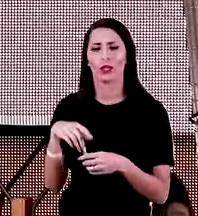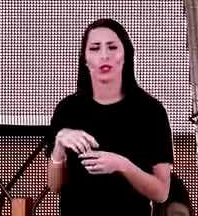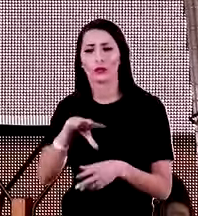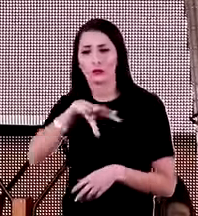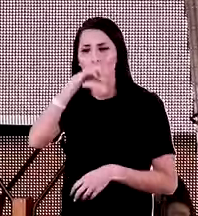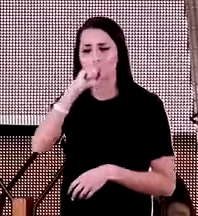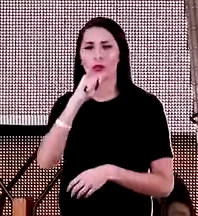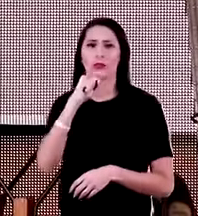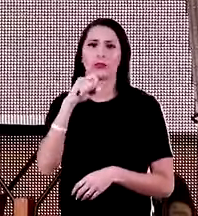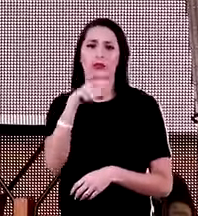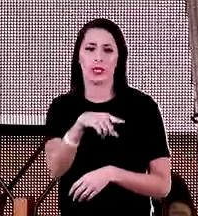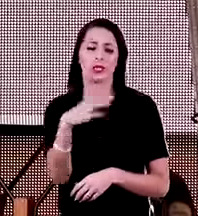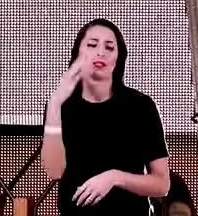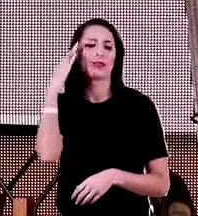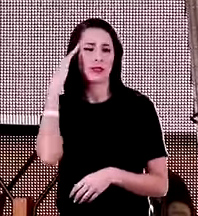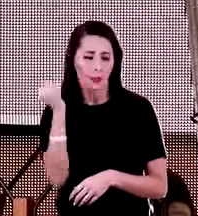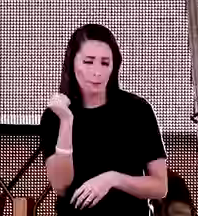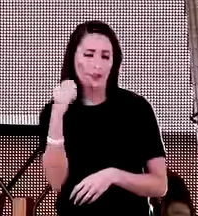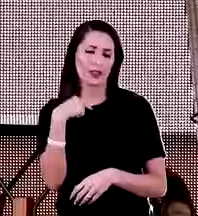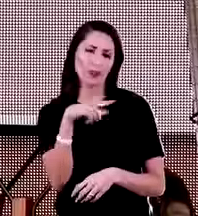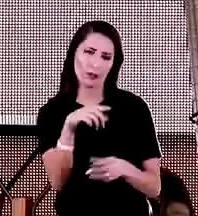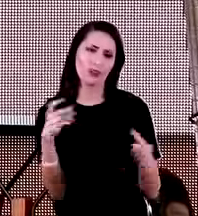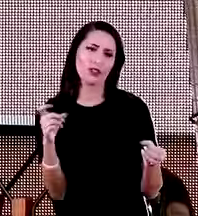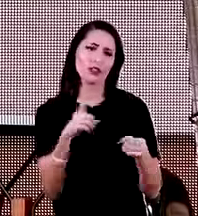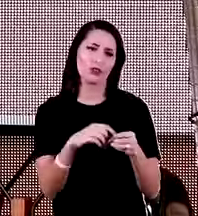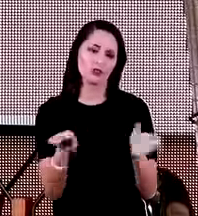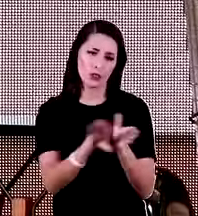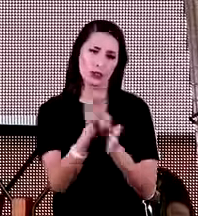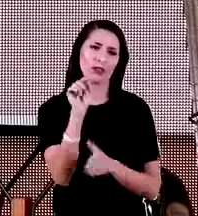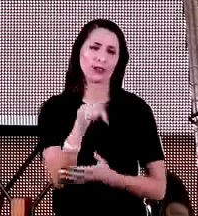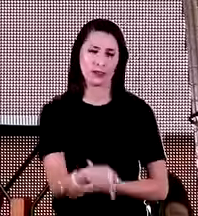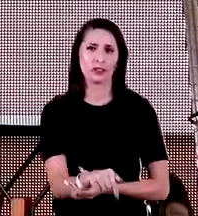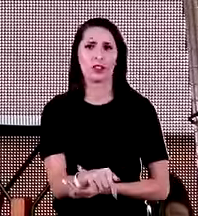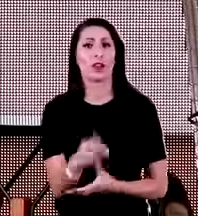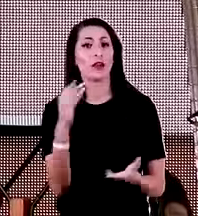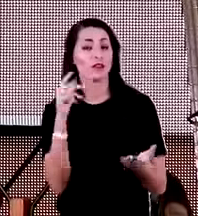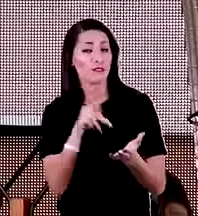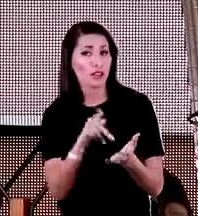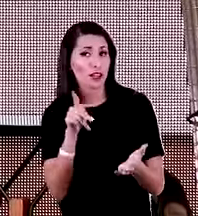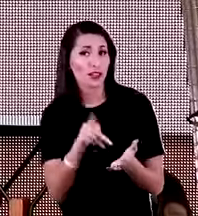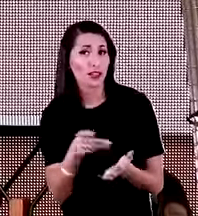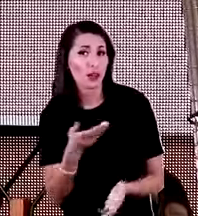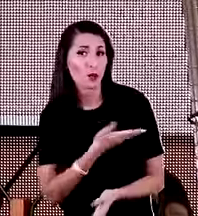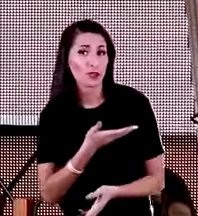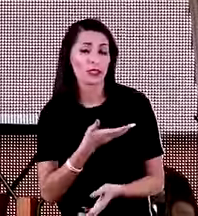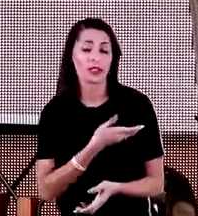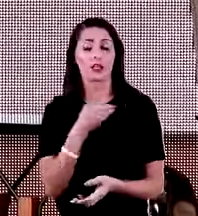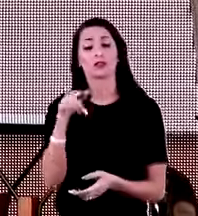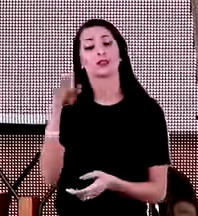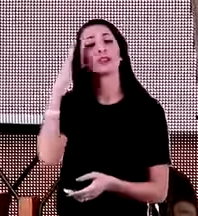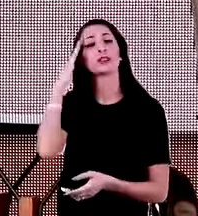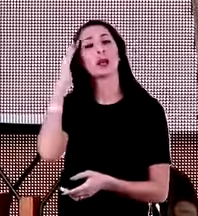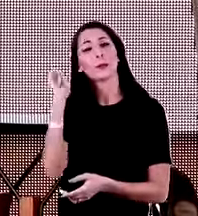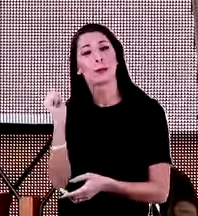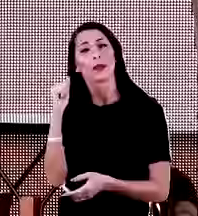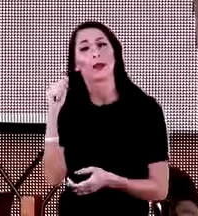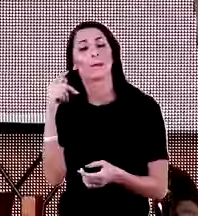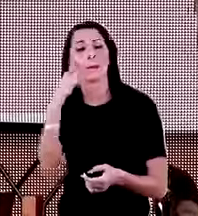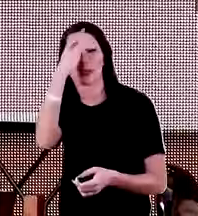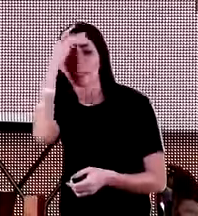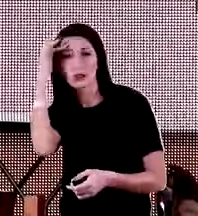vinha. Essa é a verdadeira amizade. É saber aquela pessoa com quem você pode contar. Aquela pessoa que está